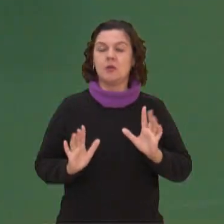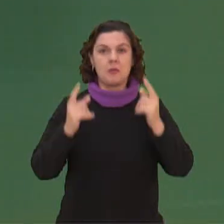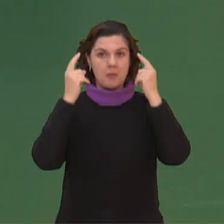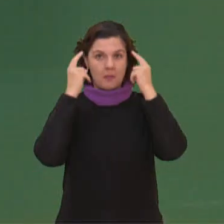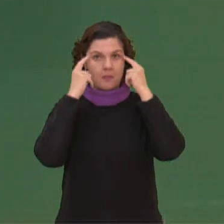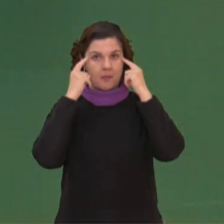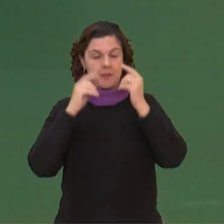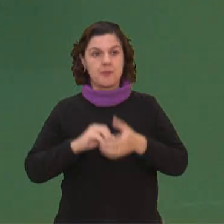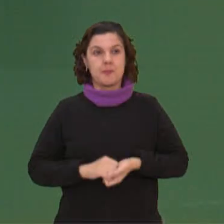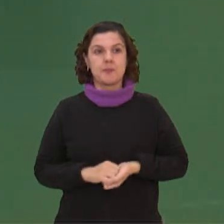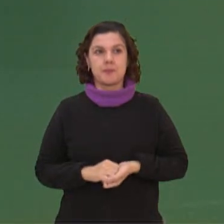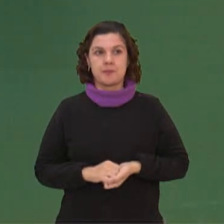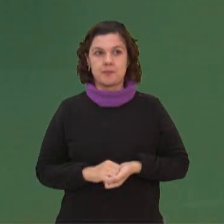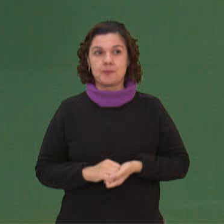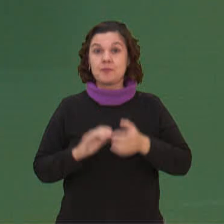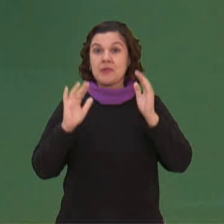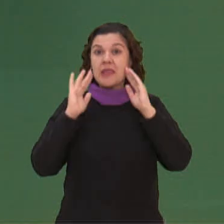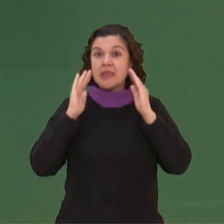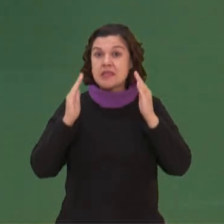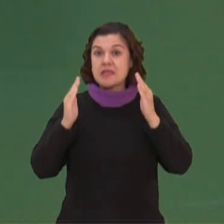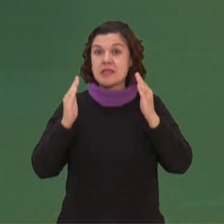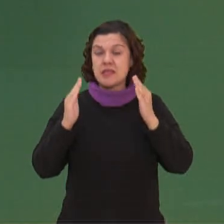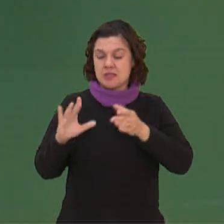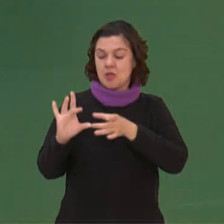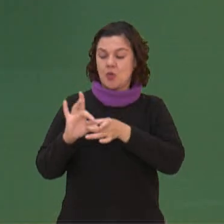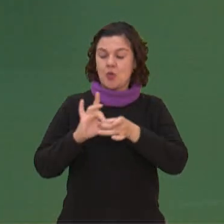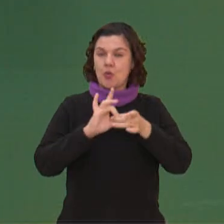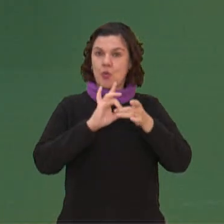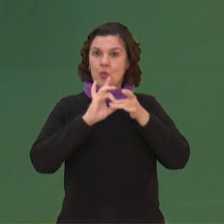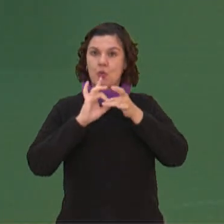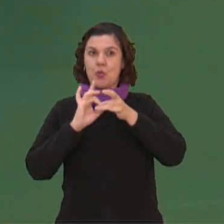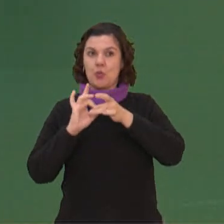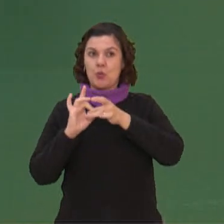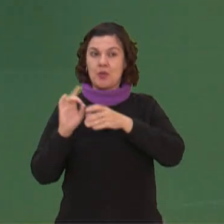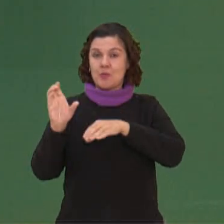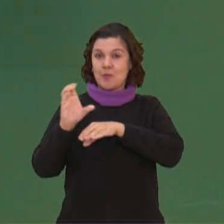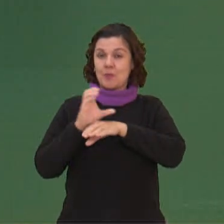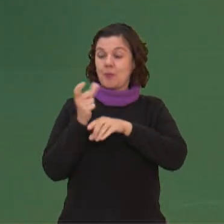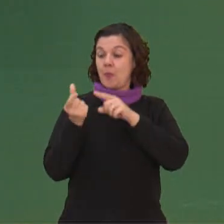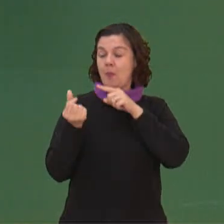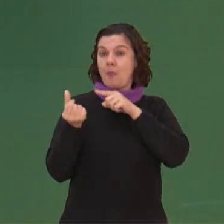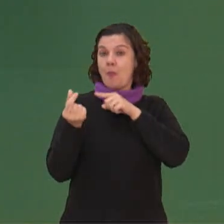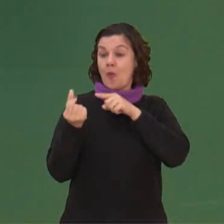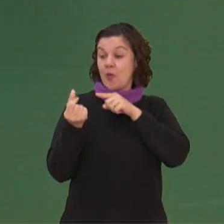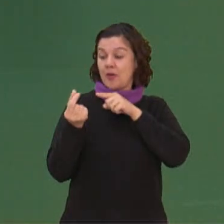Pensa, a questão de uma união monetária é uma das